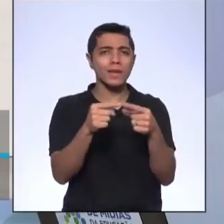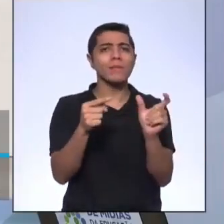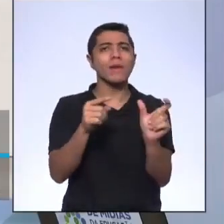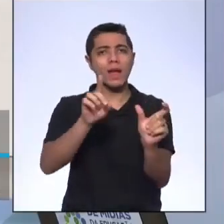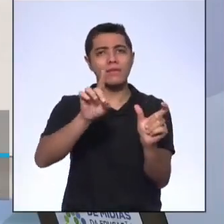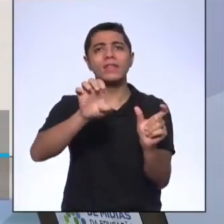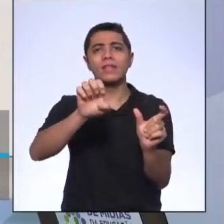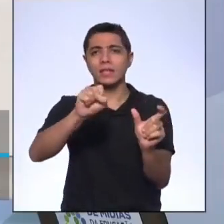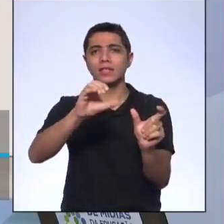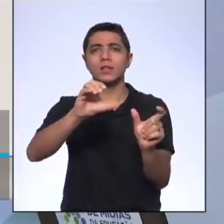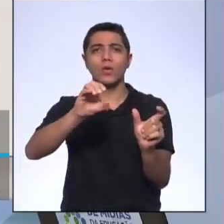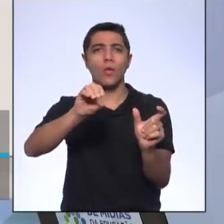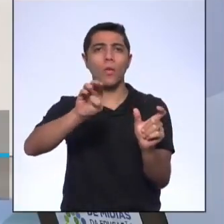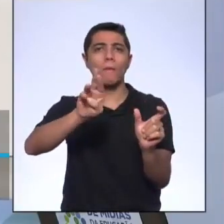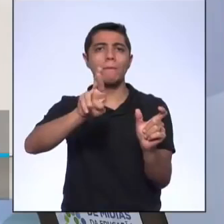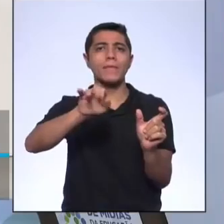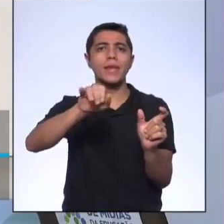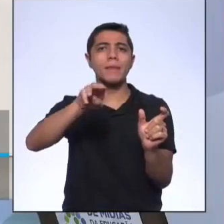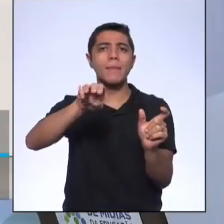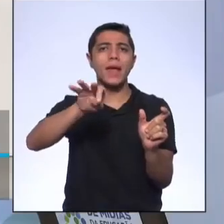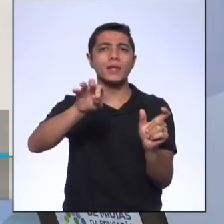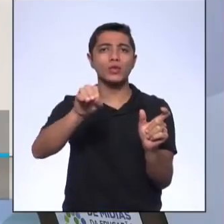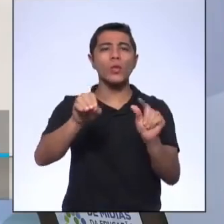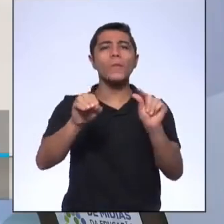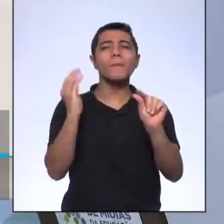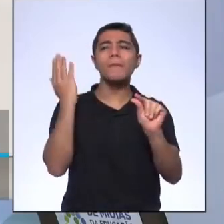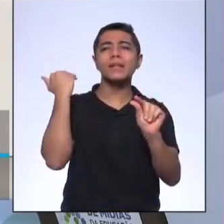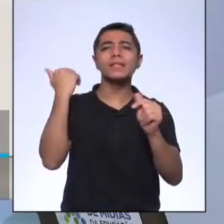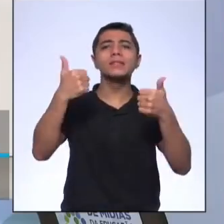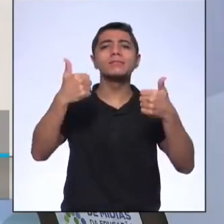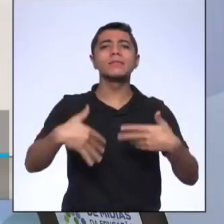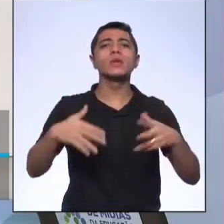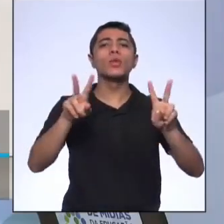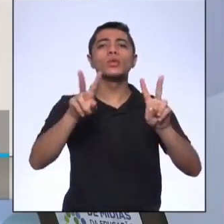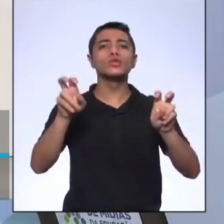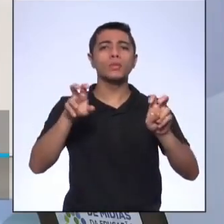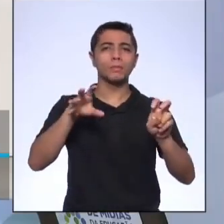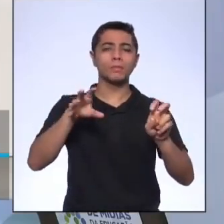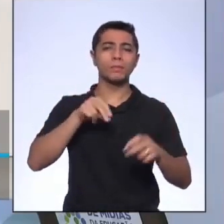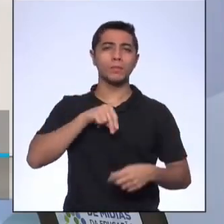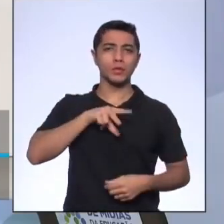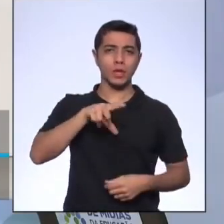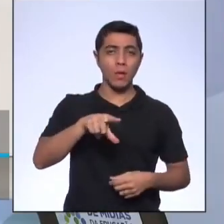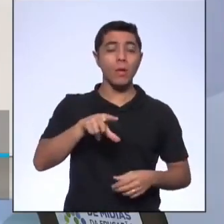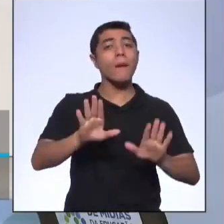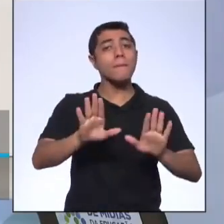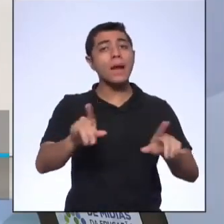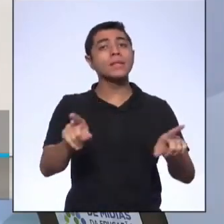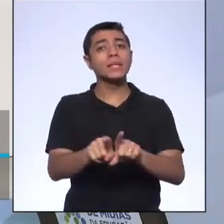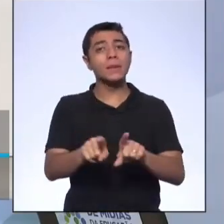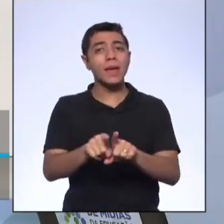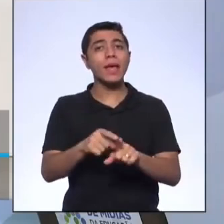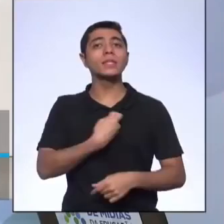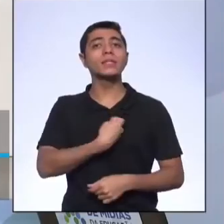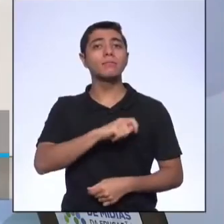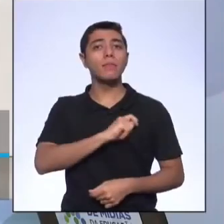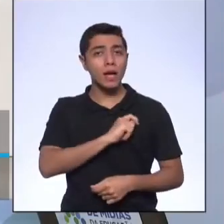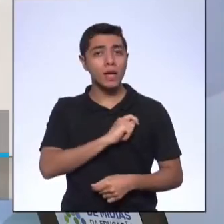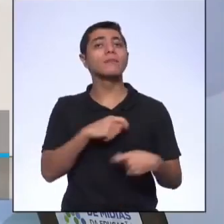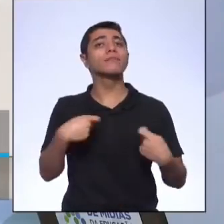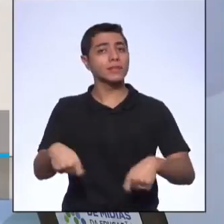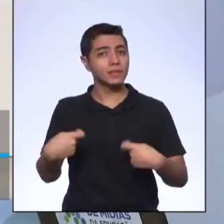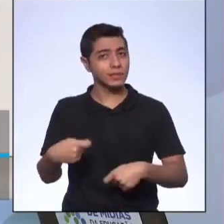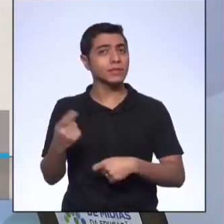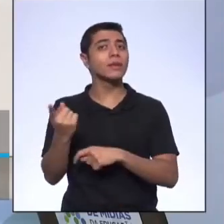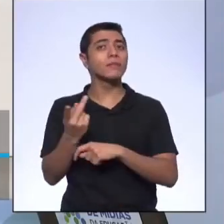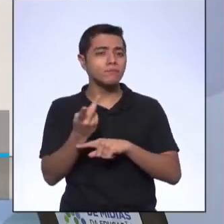falamos até agora há pouco de Portugal, né? Mas a Espanha também precisou passar por um processo de descoberta